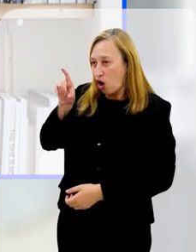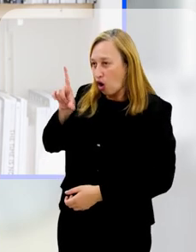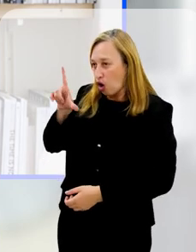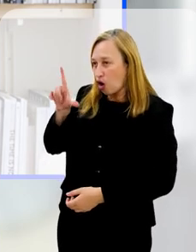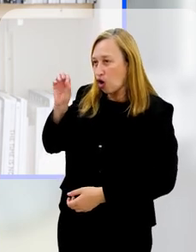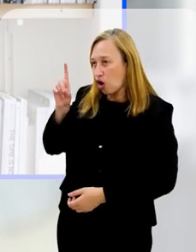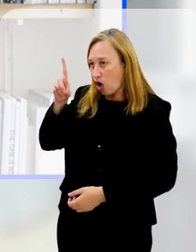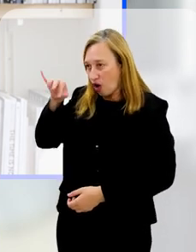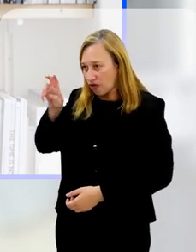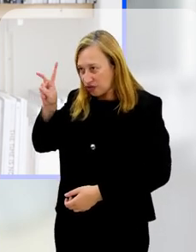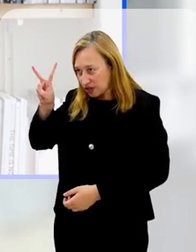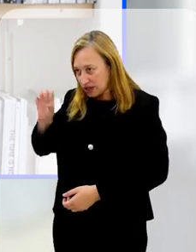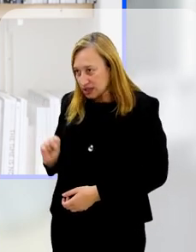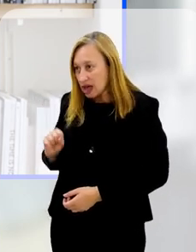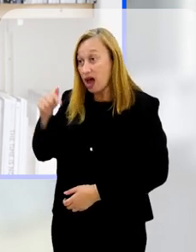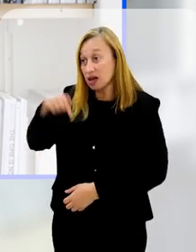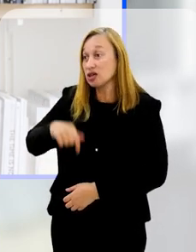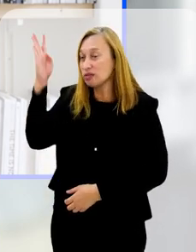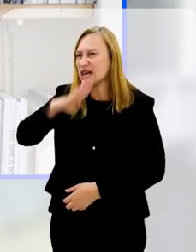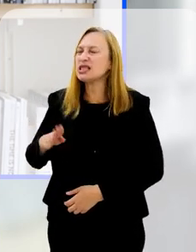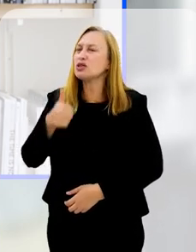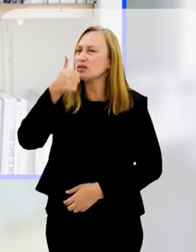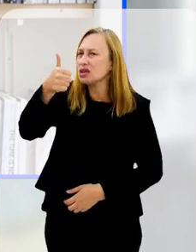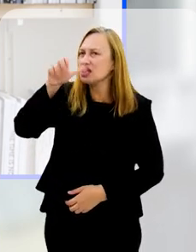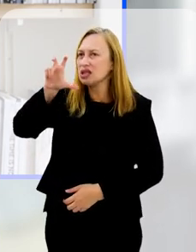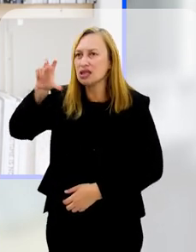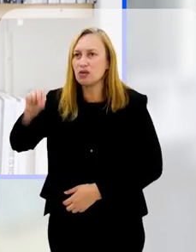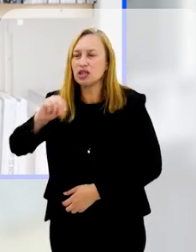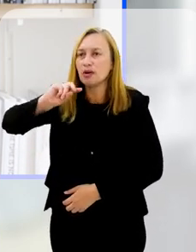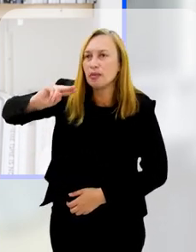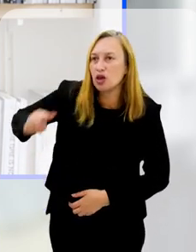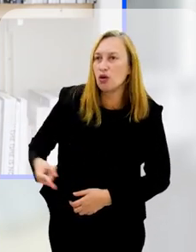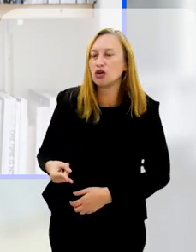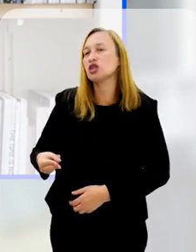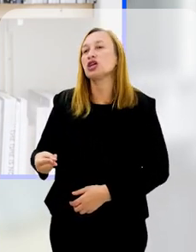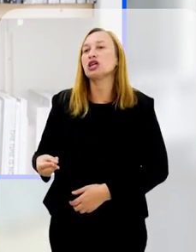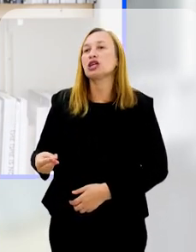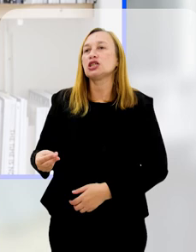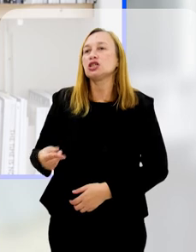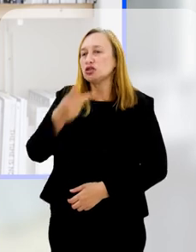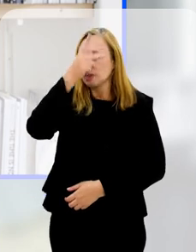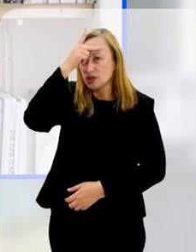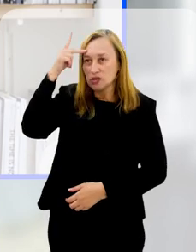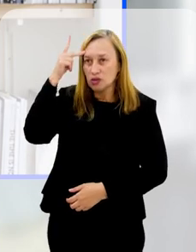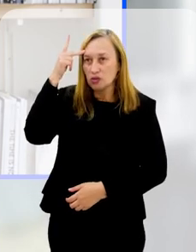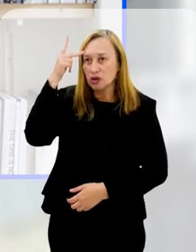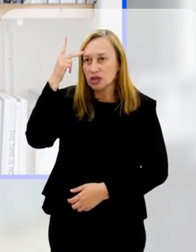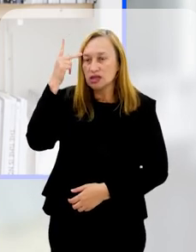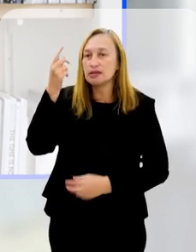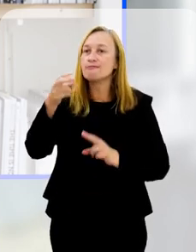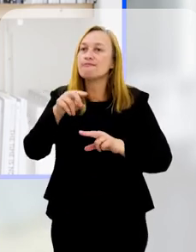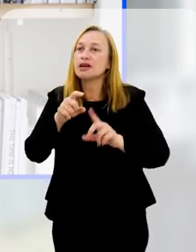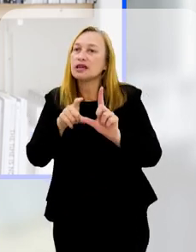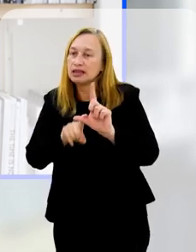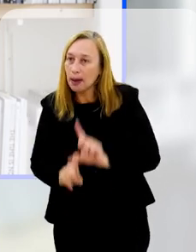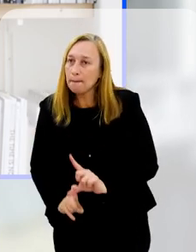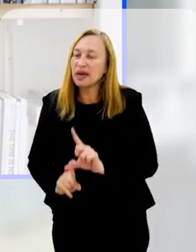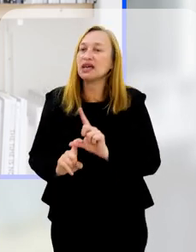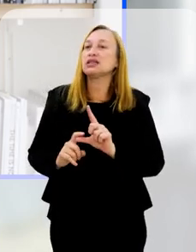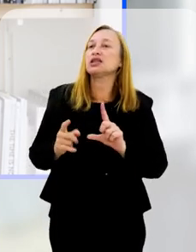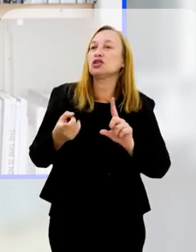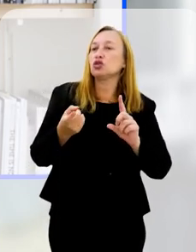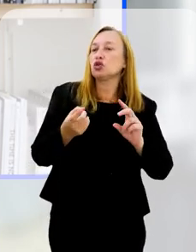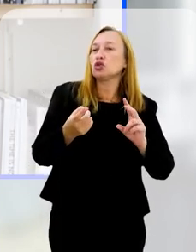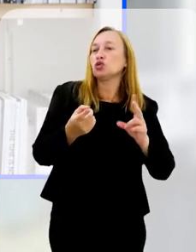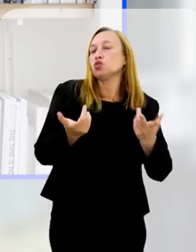Clóvis, e aqui no Brasil, 150 milhões de brasileiros dependem do SUS, né? Segundo o IBGE, da pesquisa